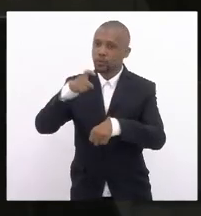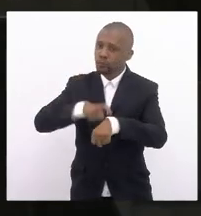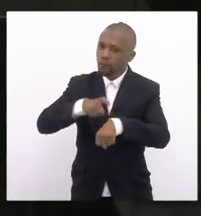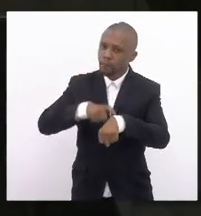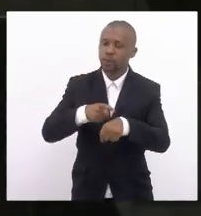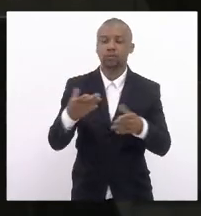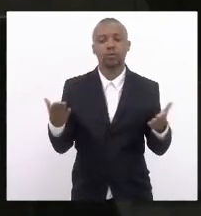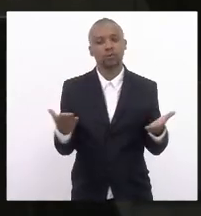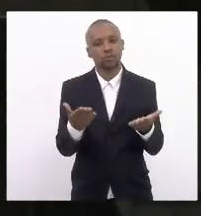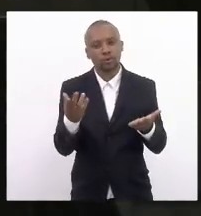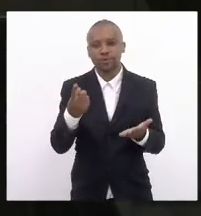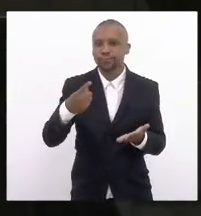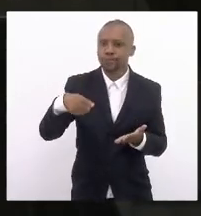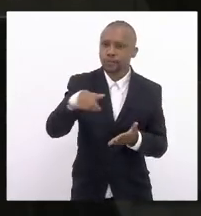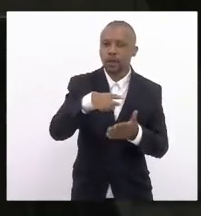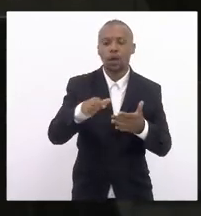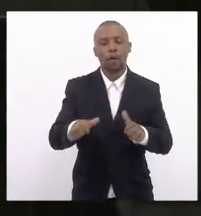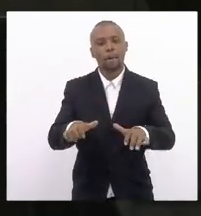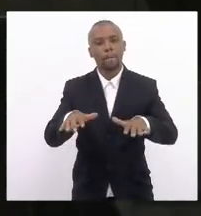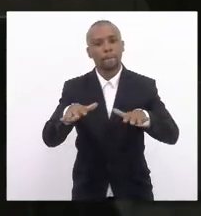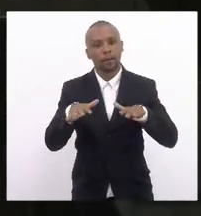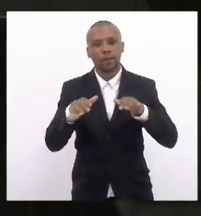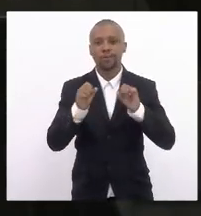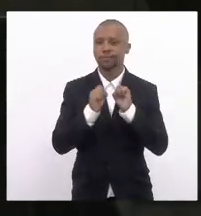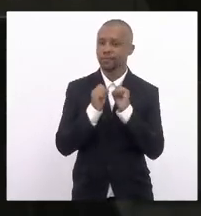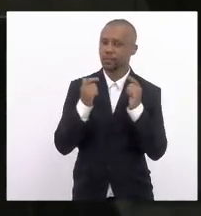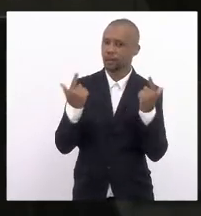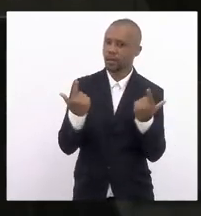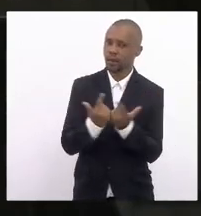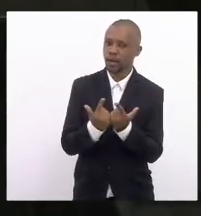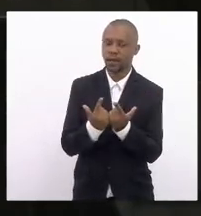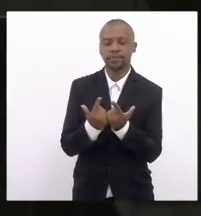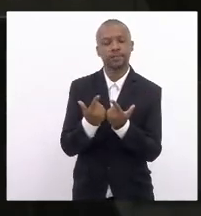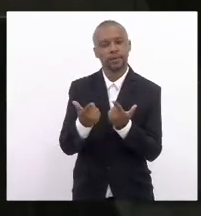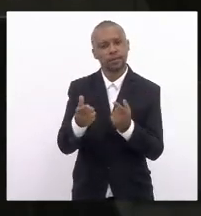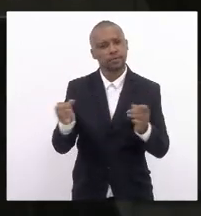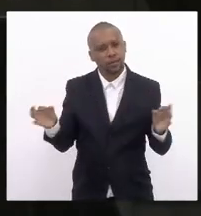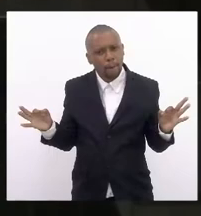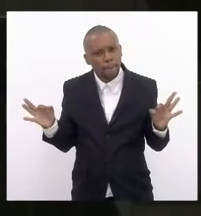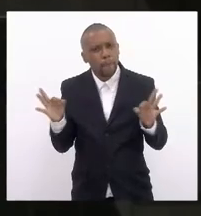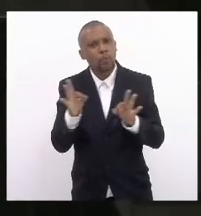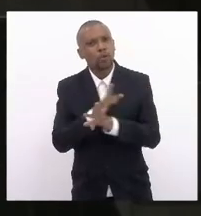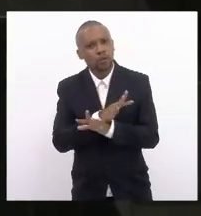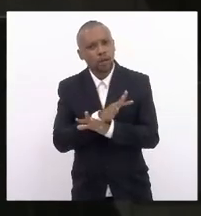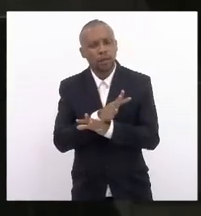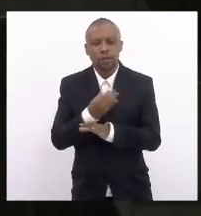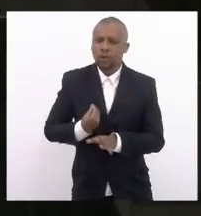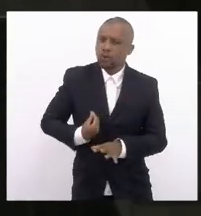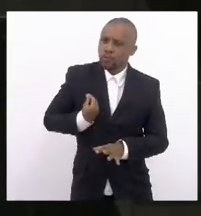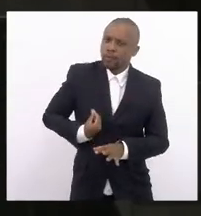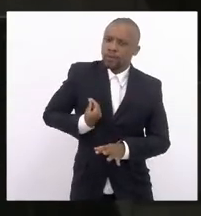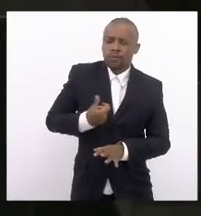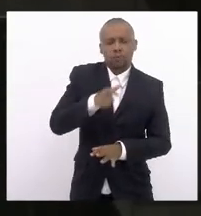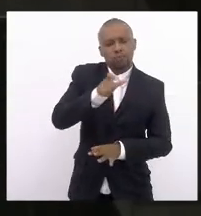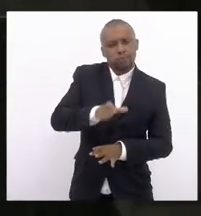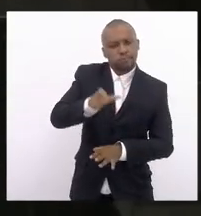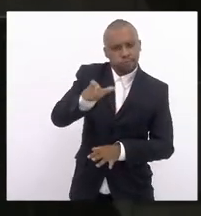o Parlamento Fluminense, que na sua totalidade dos presentes